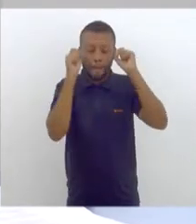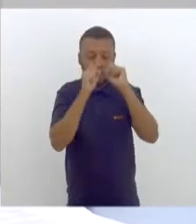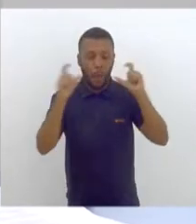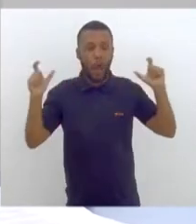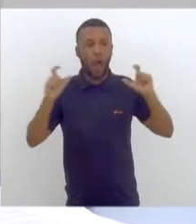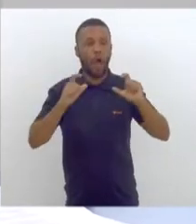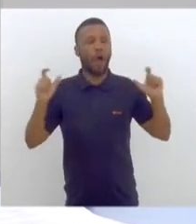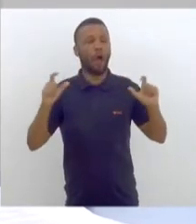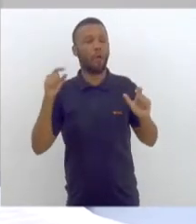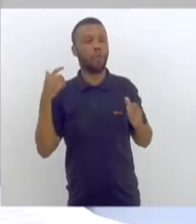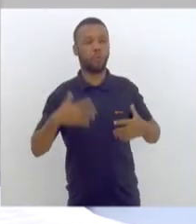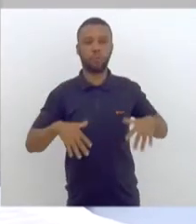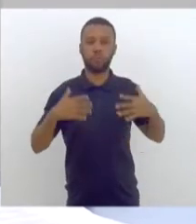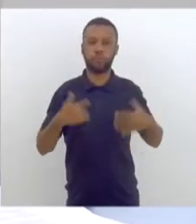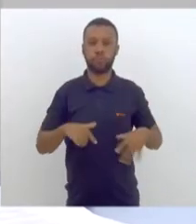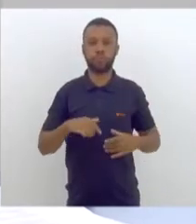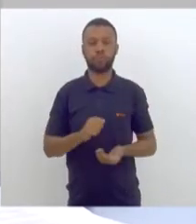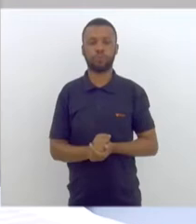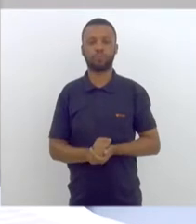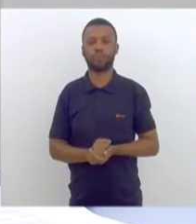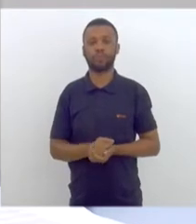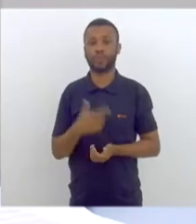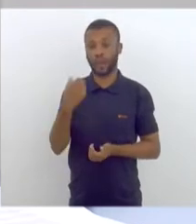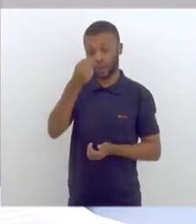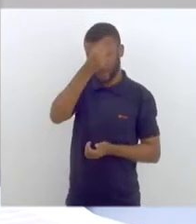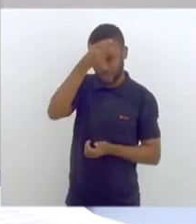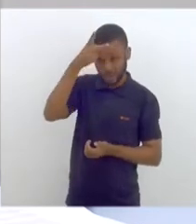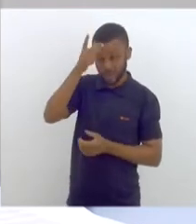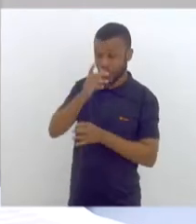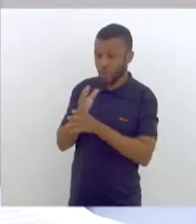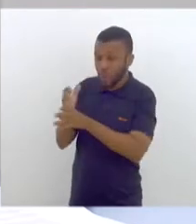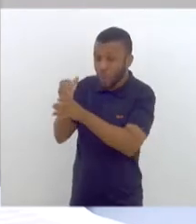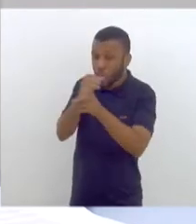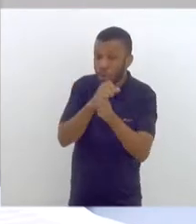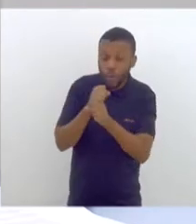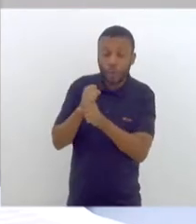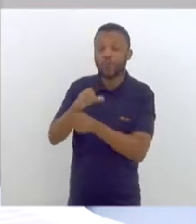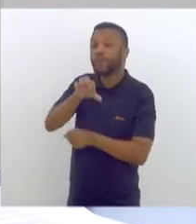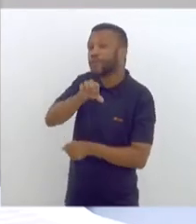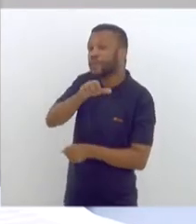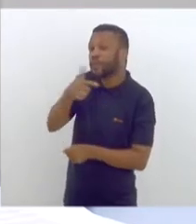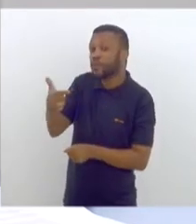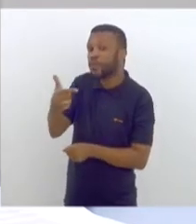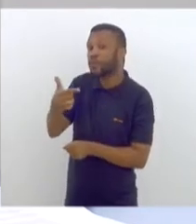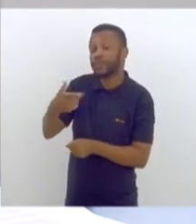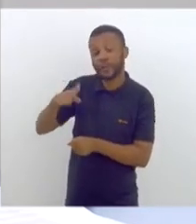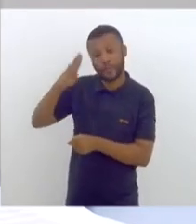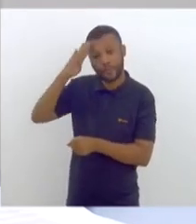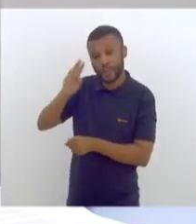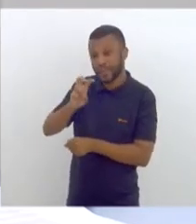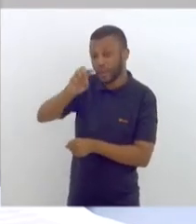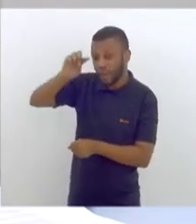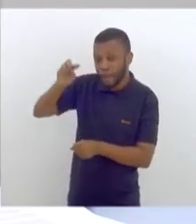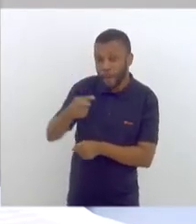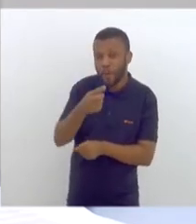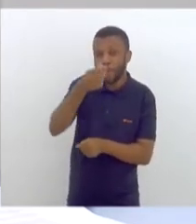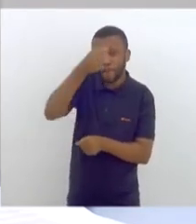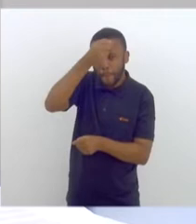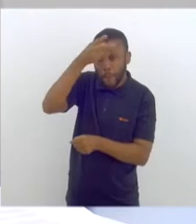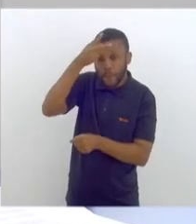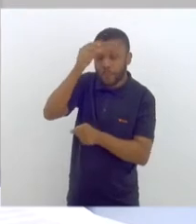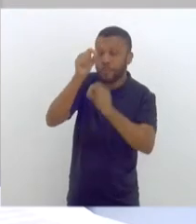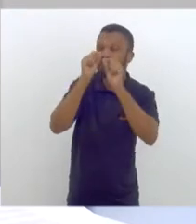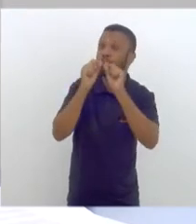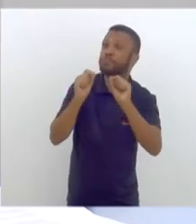aos nossos 92 municípios e aos mais de 5.000 municípios brasileiros Então essa